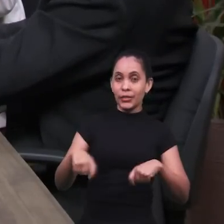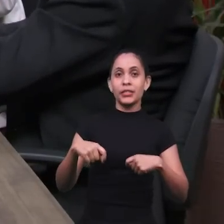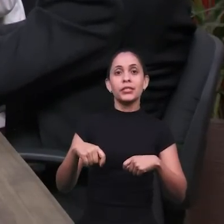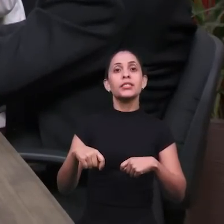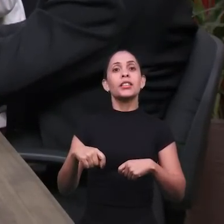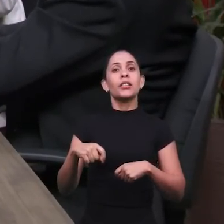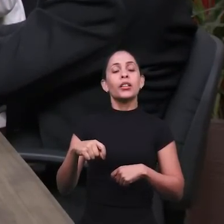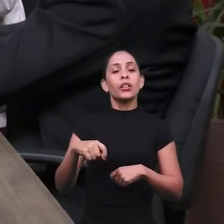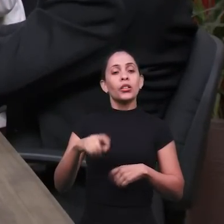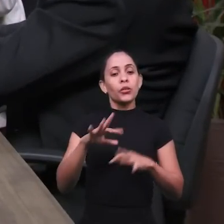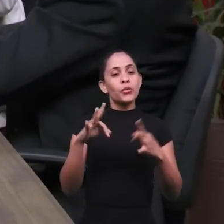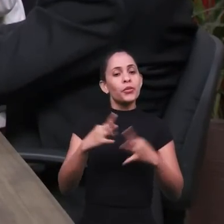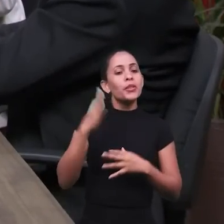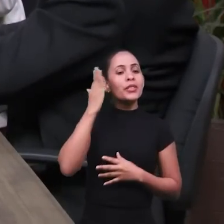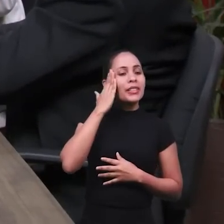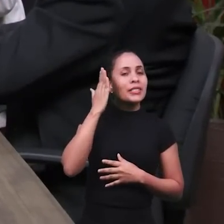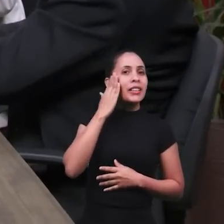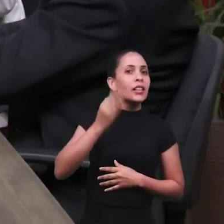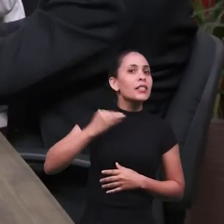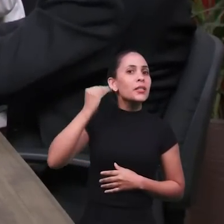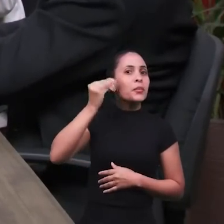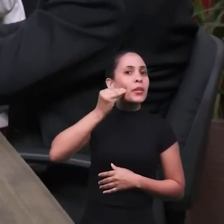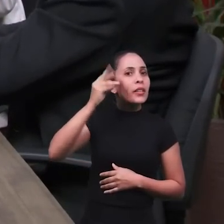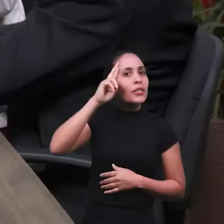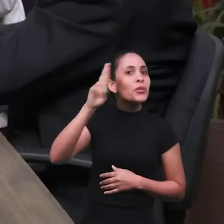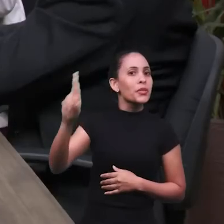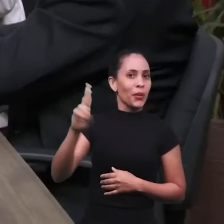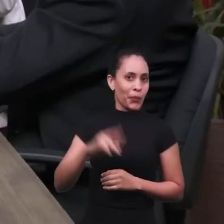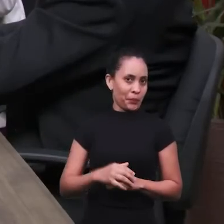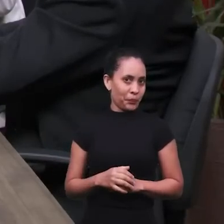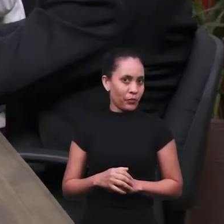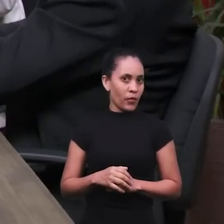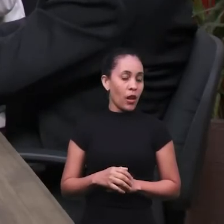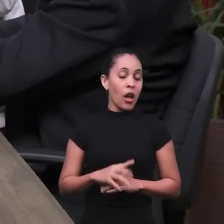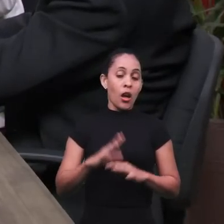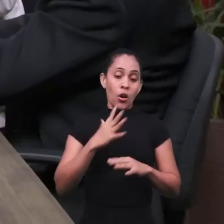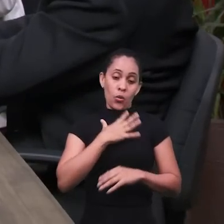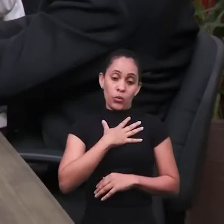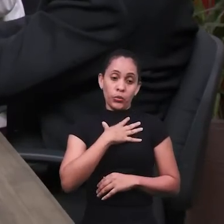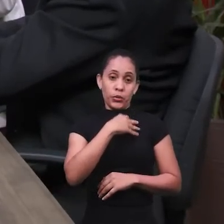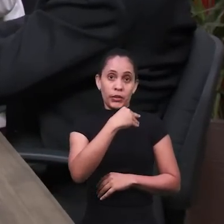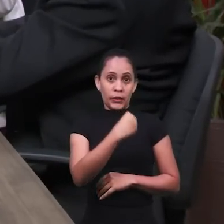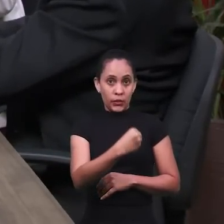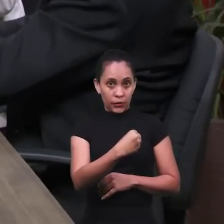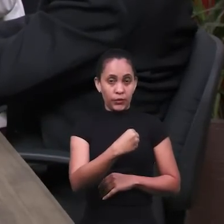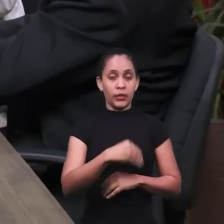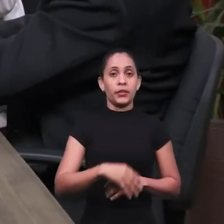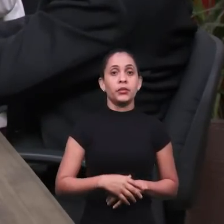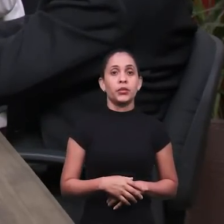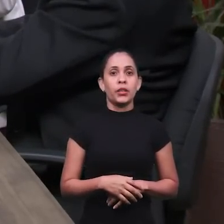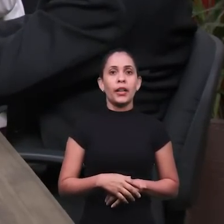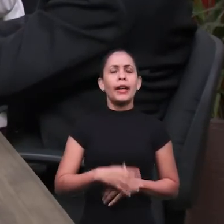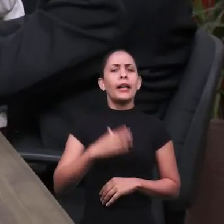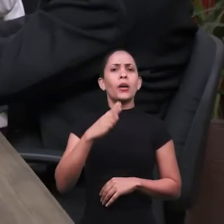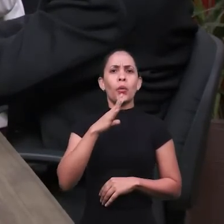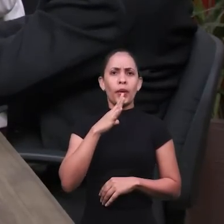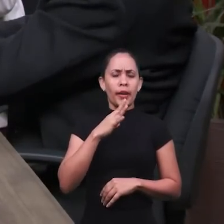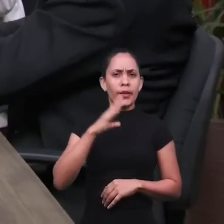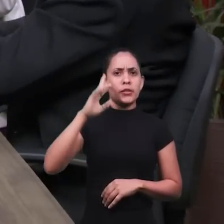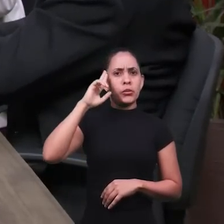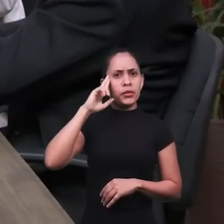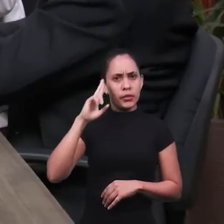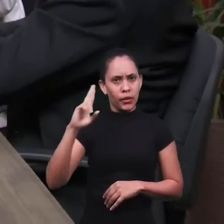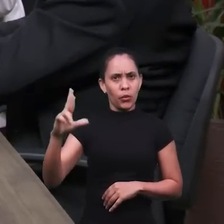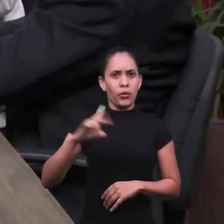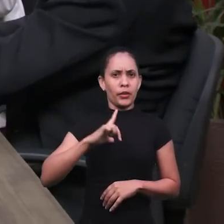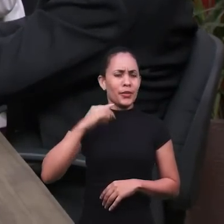precisam levar os filhos a terem uma experiência com o Senhor. E quando os filhos eles sabem de fato quem é o